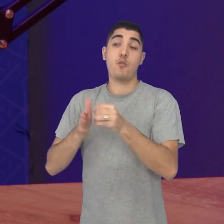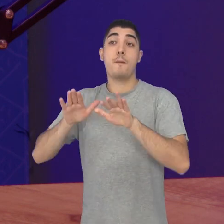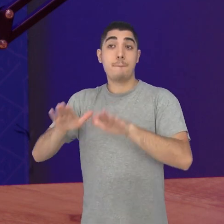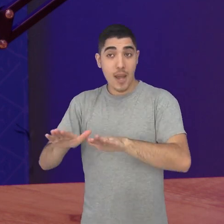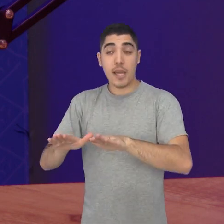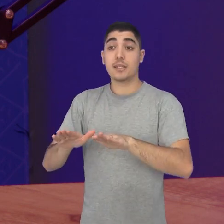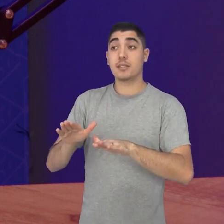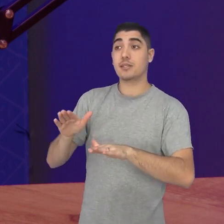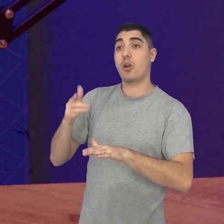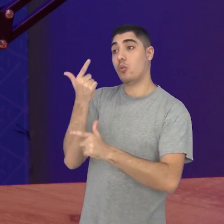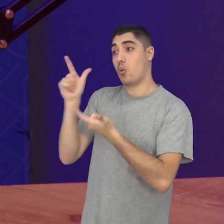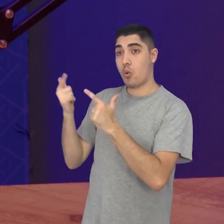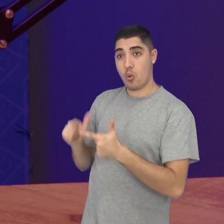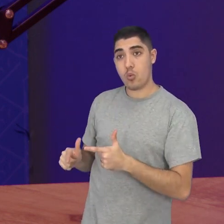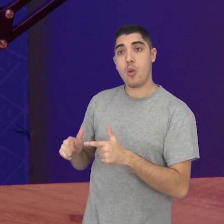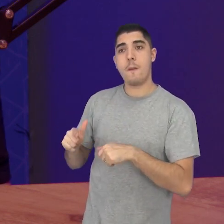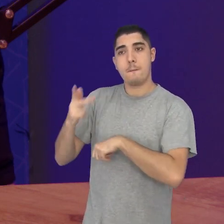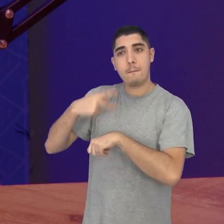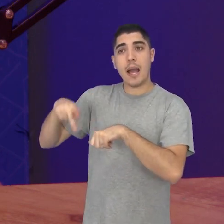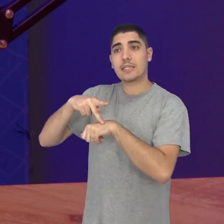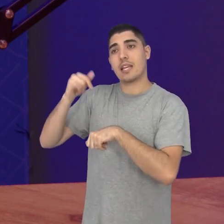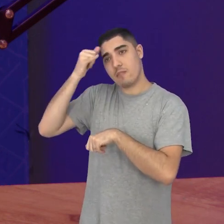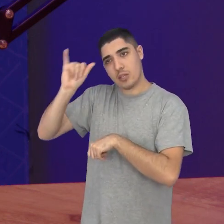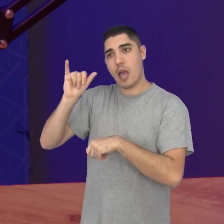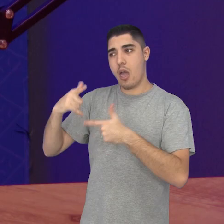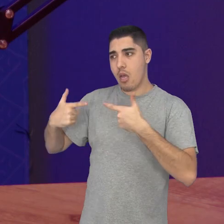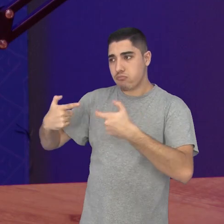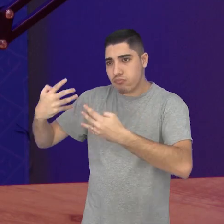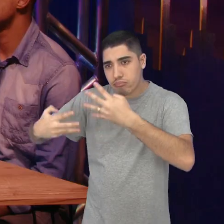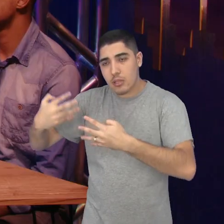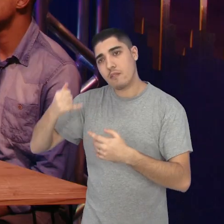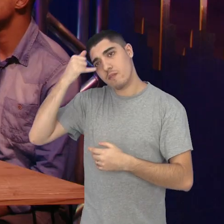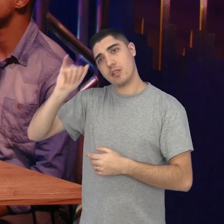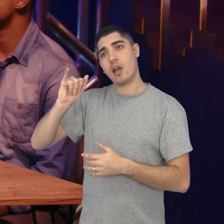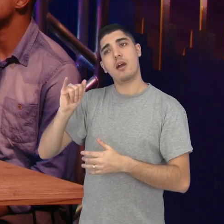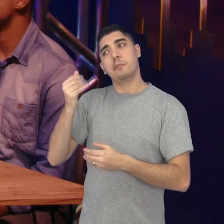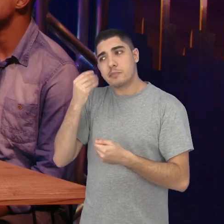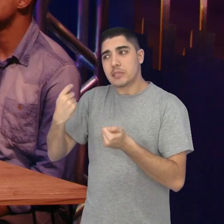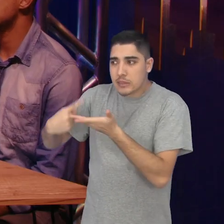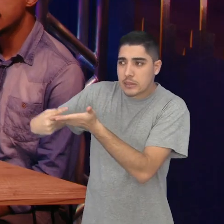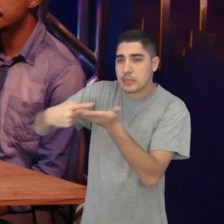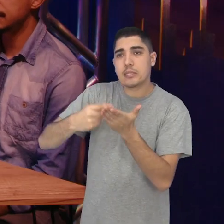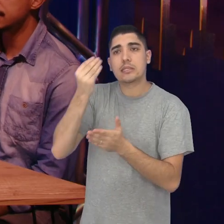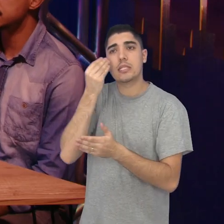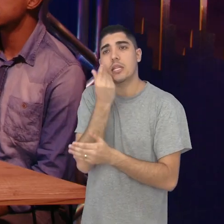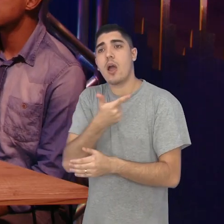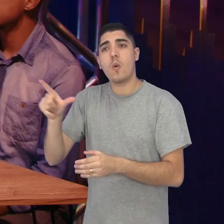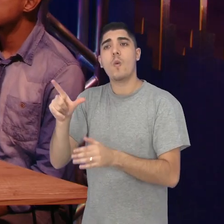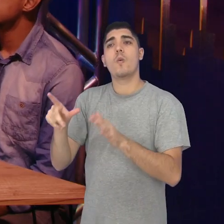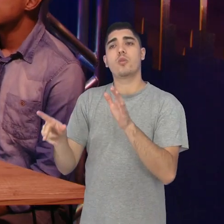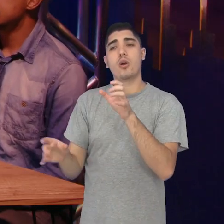né, e todos nós poderíamos, ao invés de estarmos causando guerra, buscando, né, fontes de energia mais sustentáveis, né, Samu? E existem